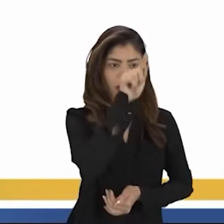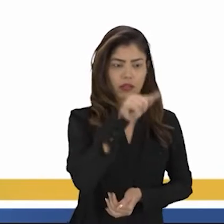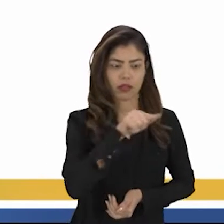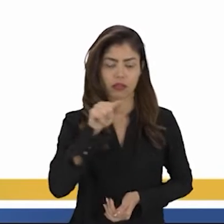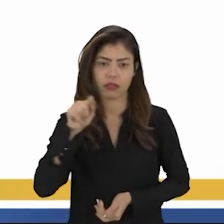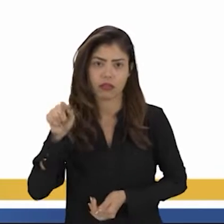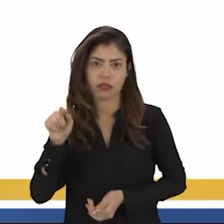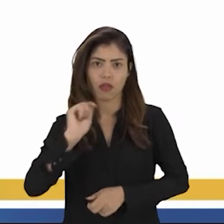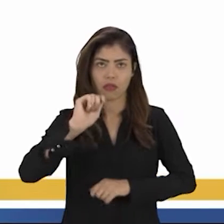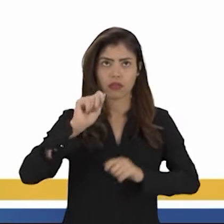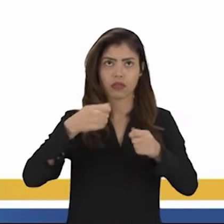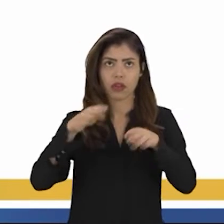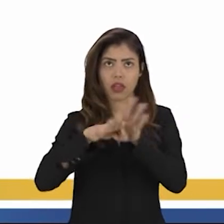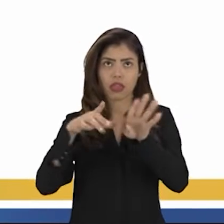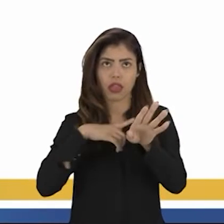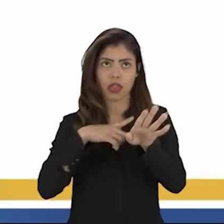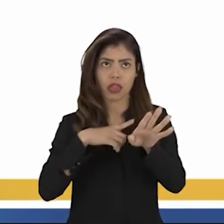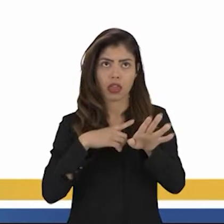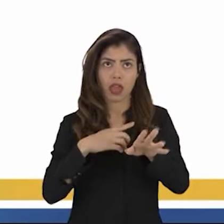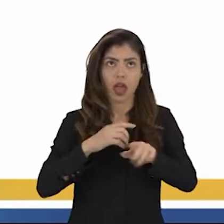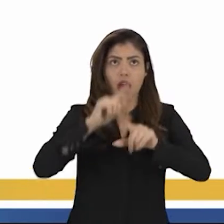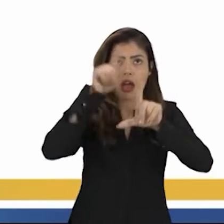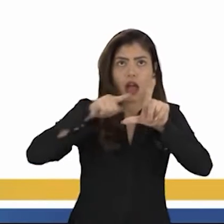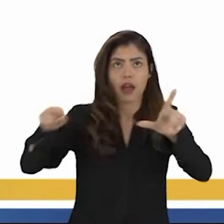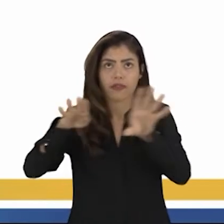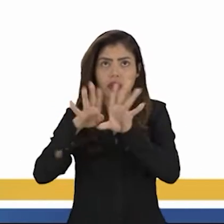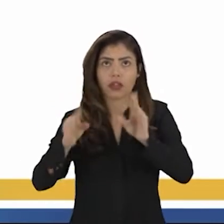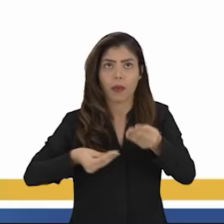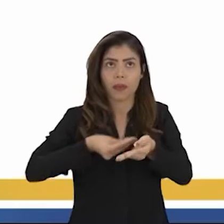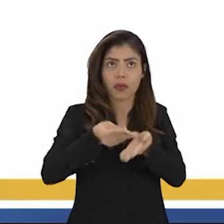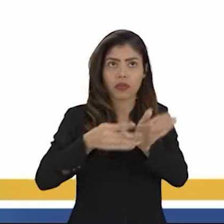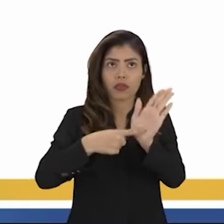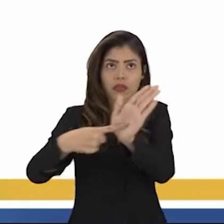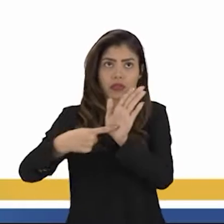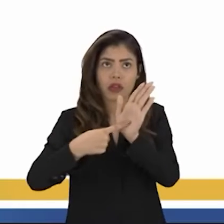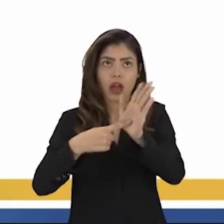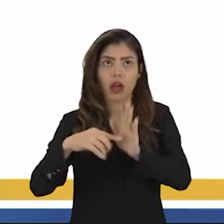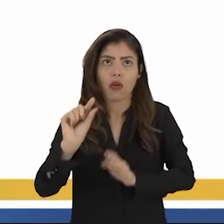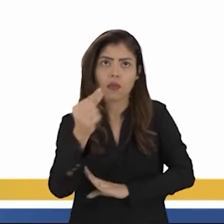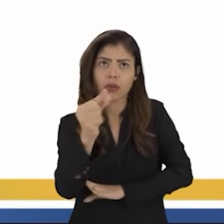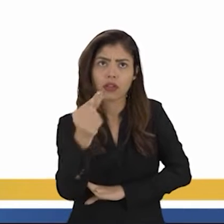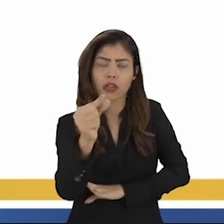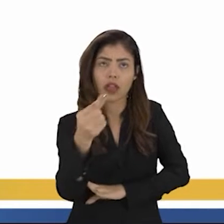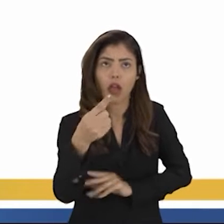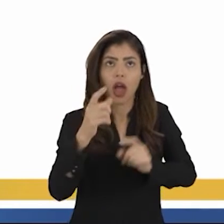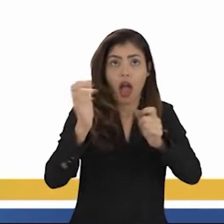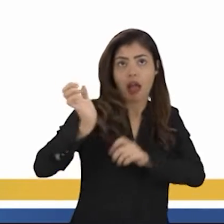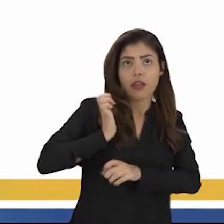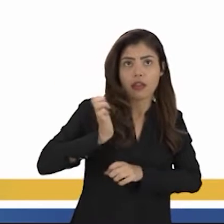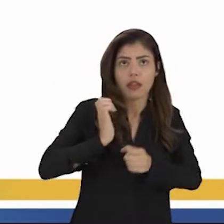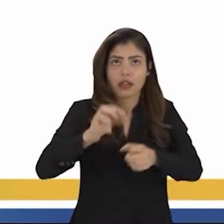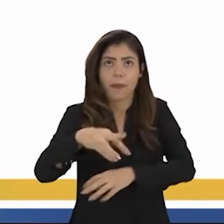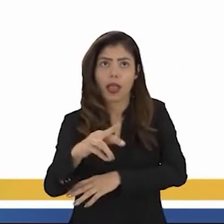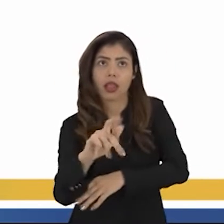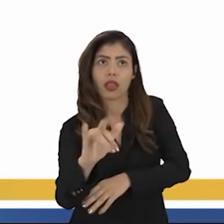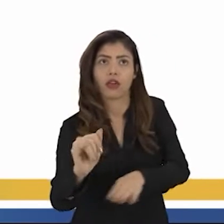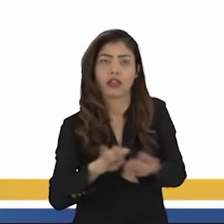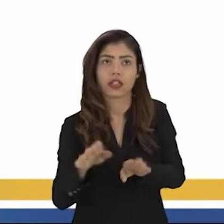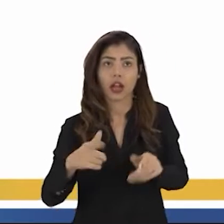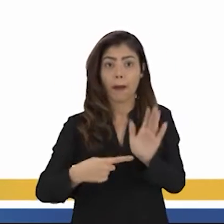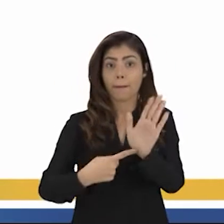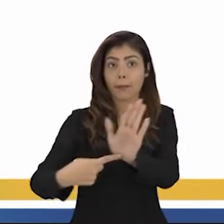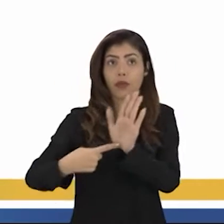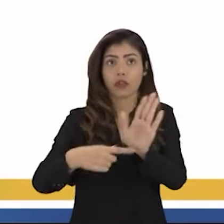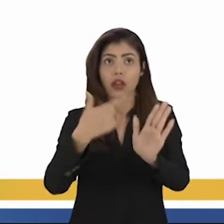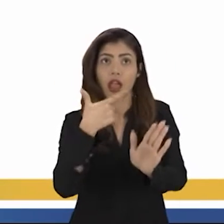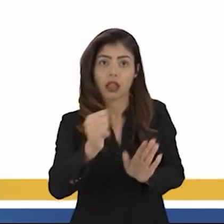Pontuação. Os sinais de pontuação são recursos gráficos que tentam reproduzir na escrita um pouco da riqueza melódica presente na linguagem